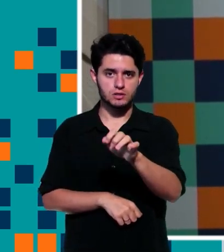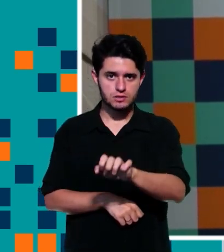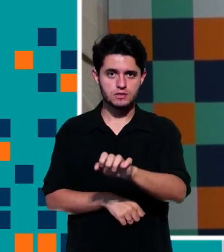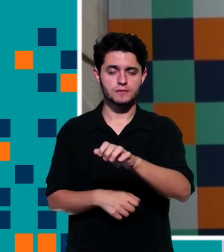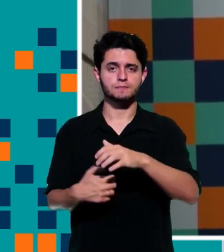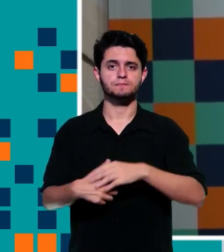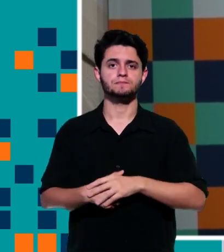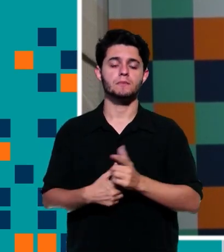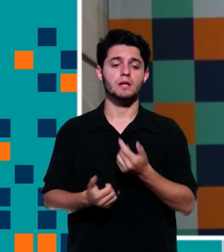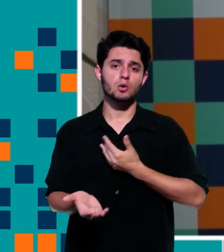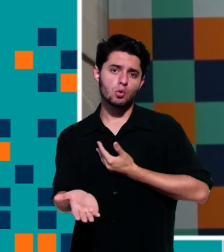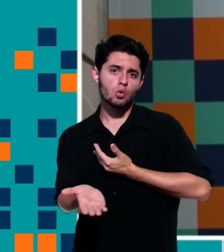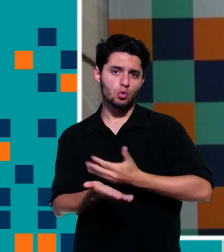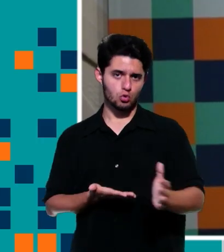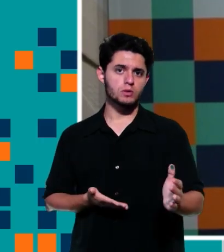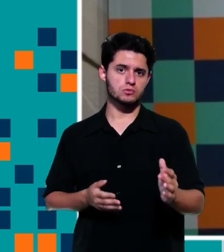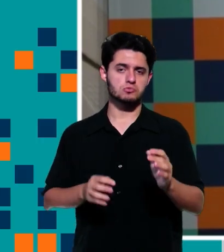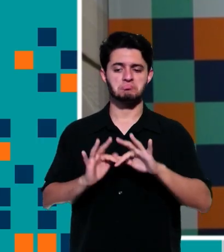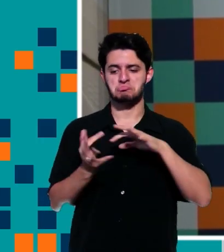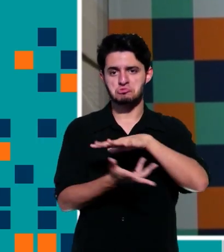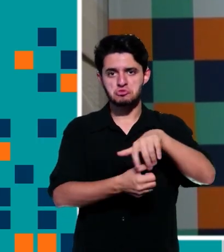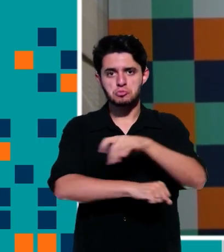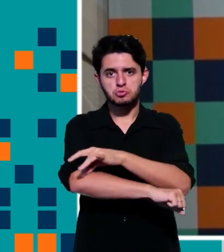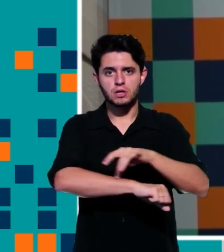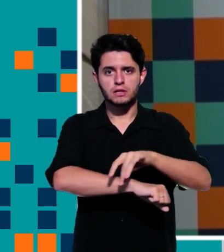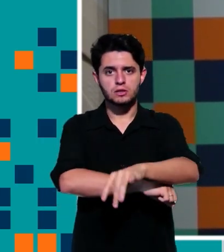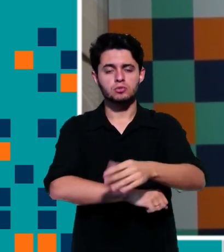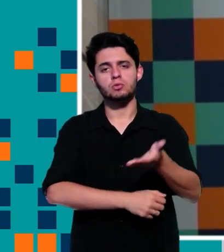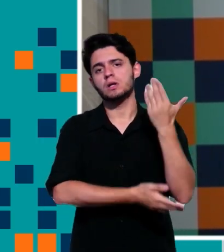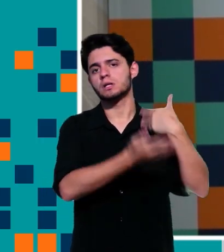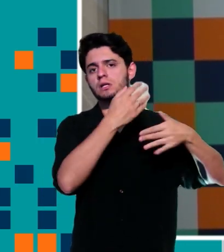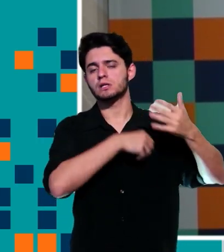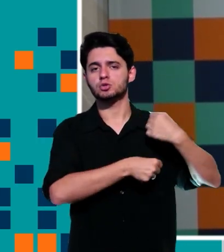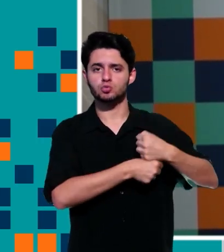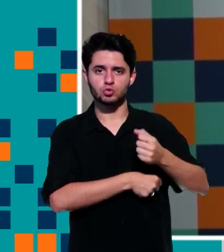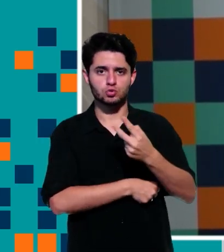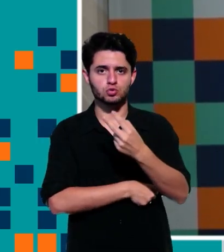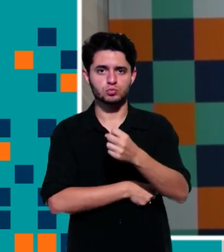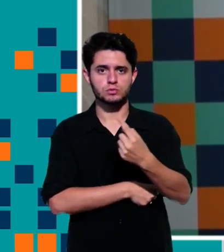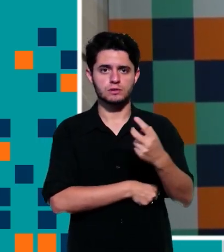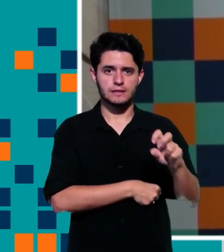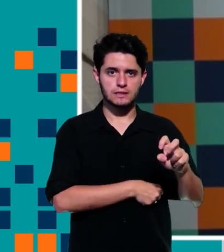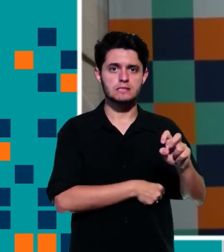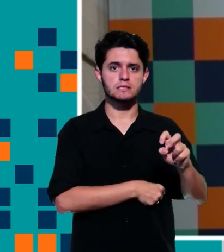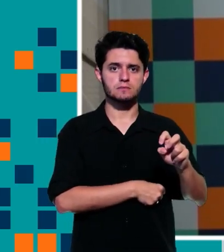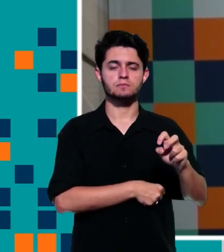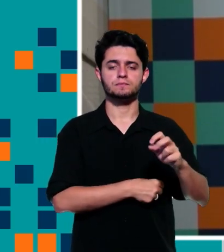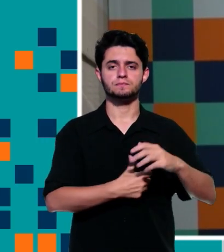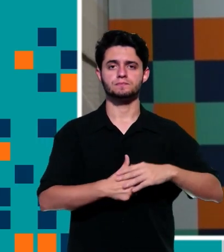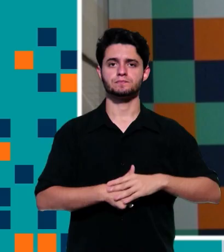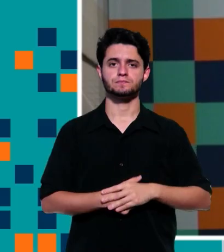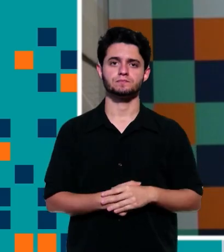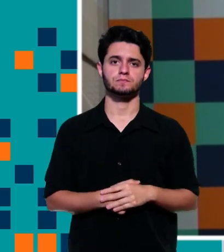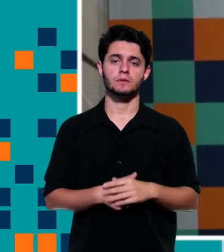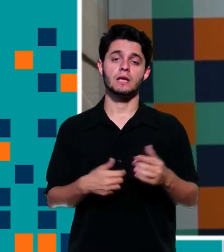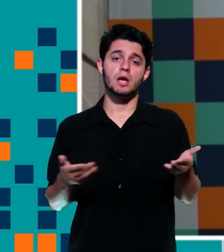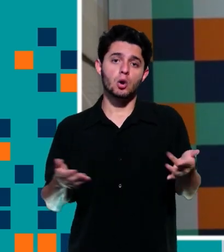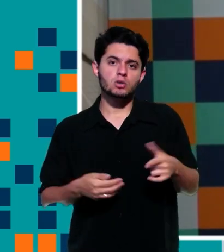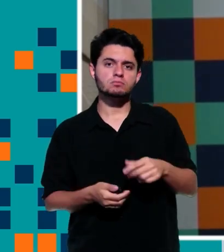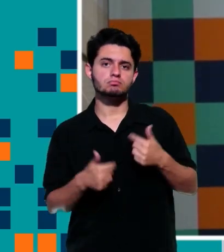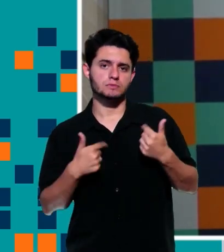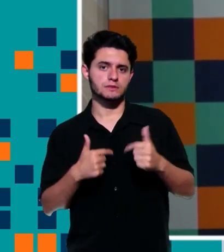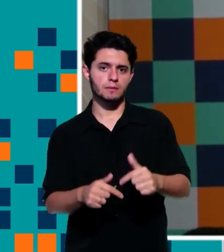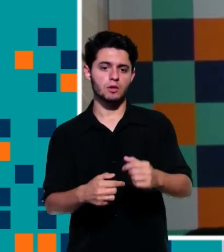Bernardes Arquitetura em 2015 e, desde 2023, atua como diretor do Núcleo de Edifícios, sendo responsável